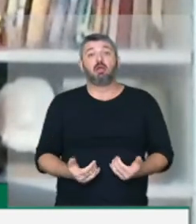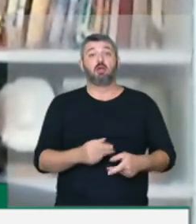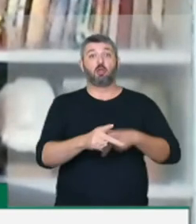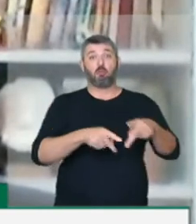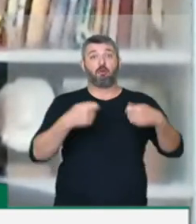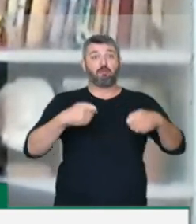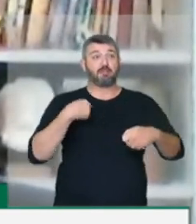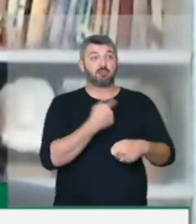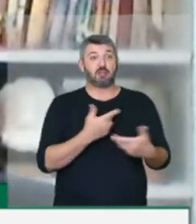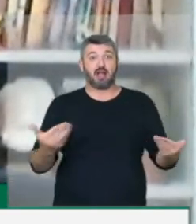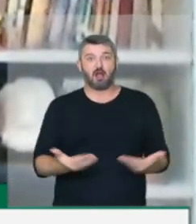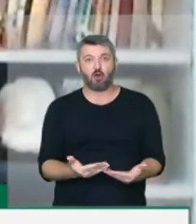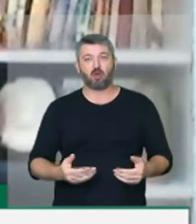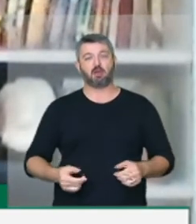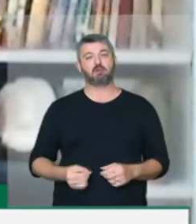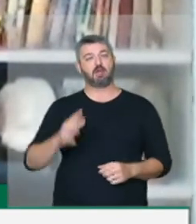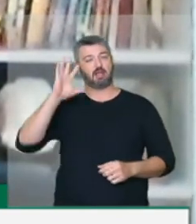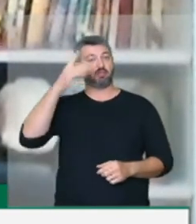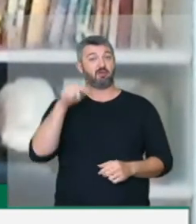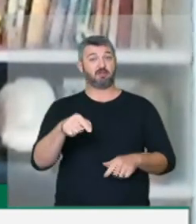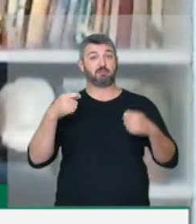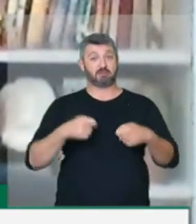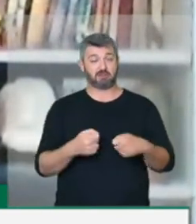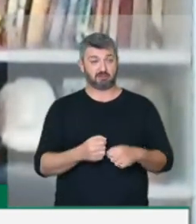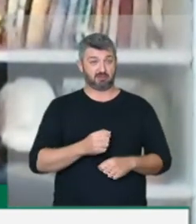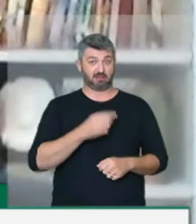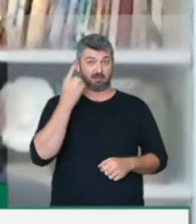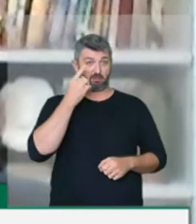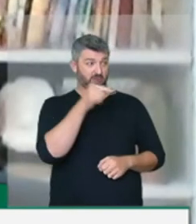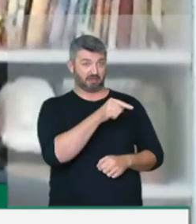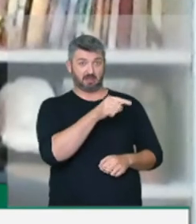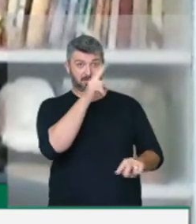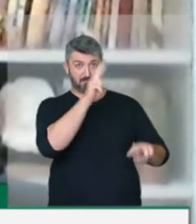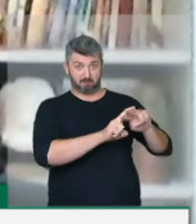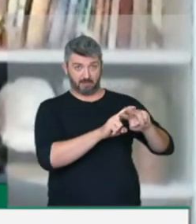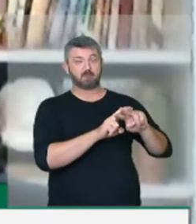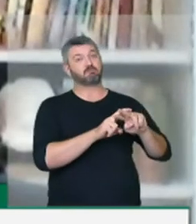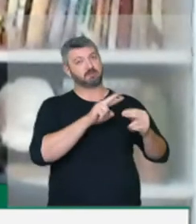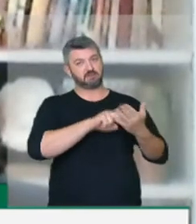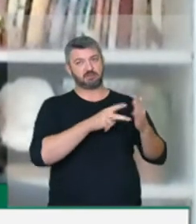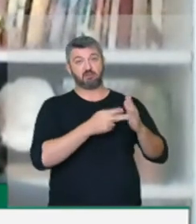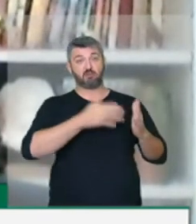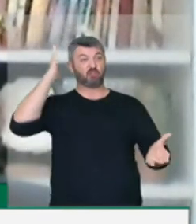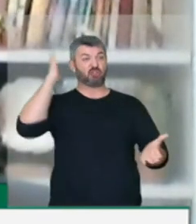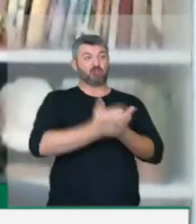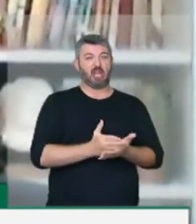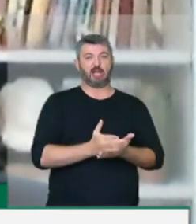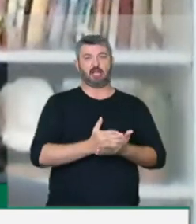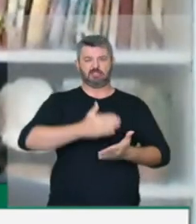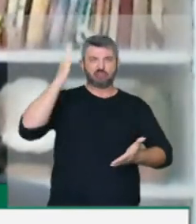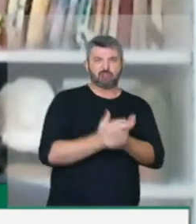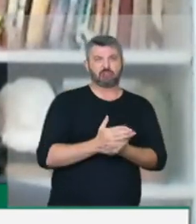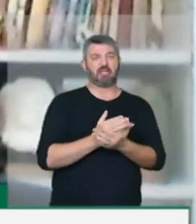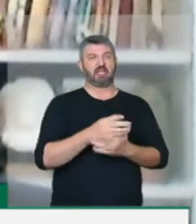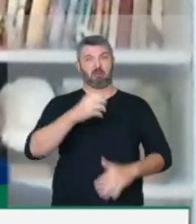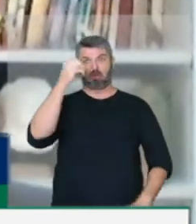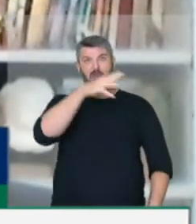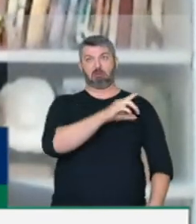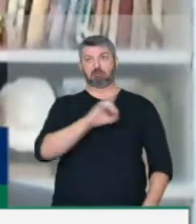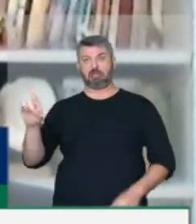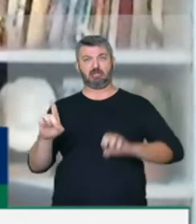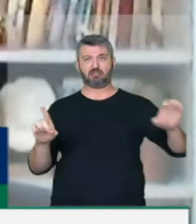Precisamos superar isso. Penso que a prisão do deputado Daniel Silveira representa um basta a este extremismo